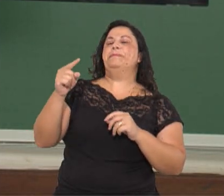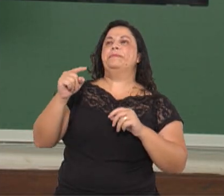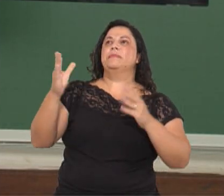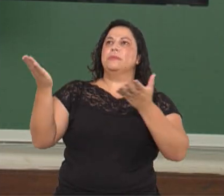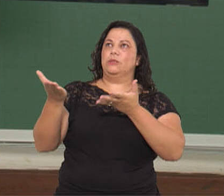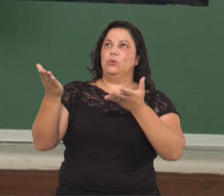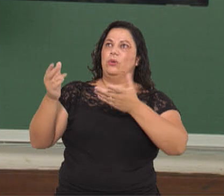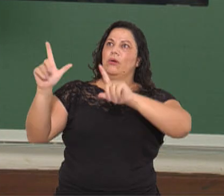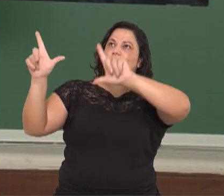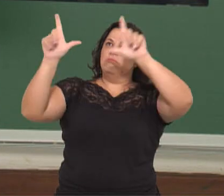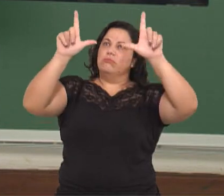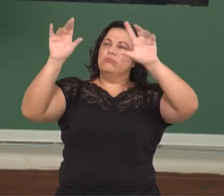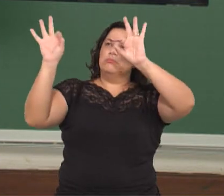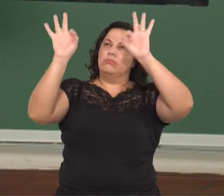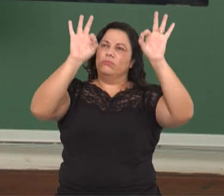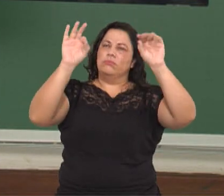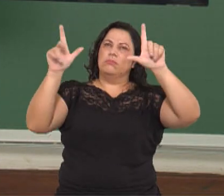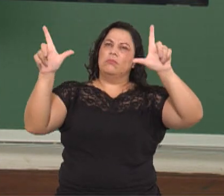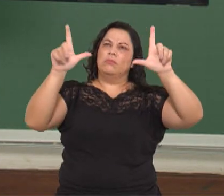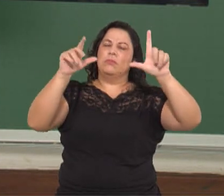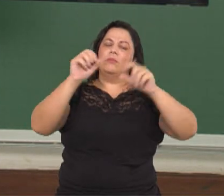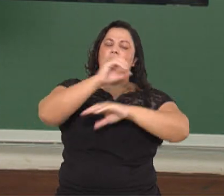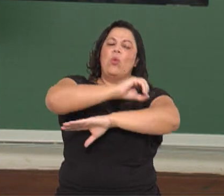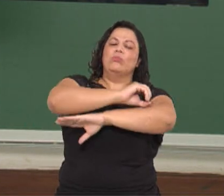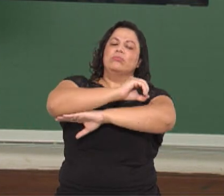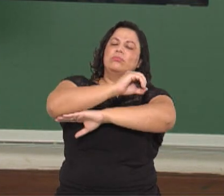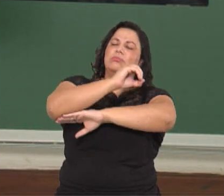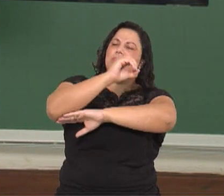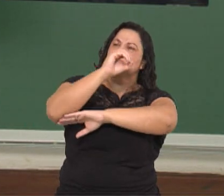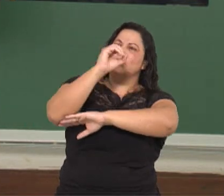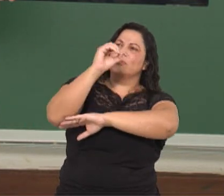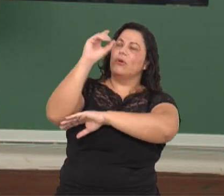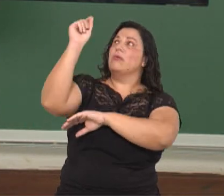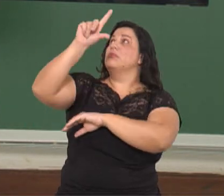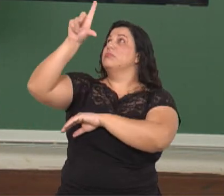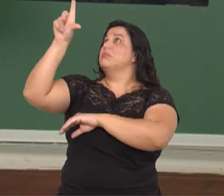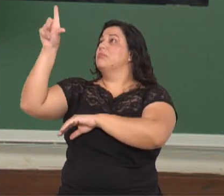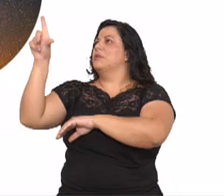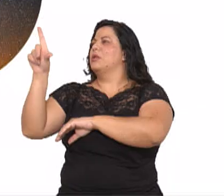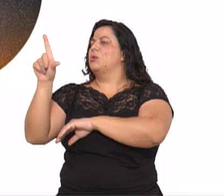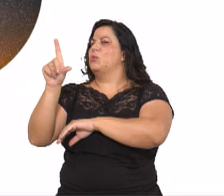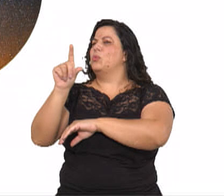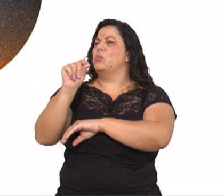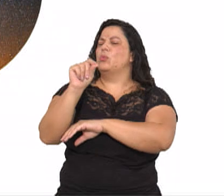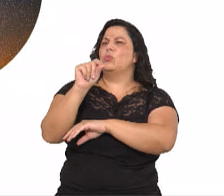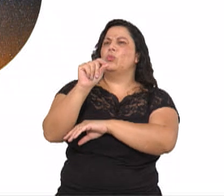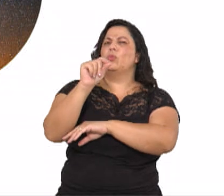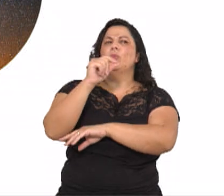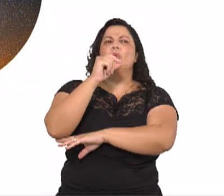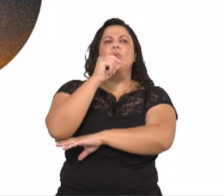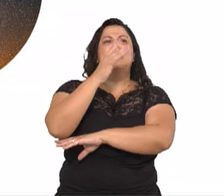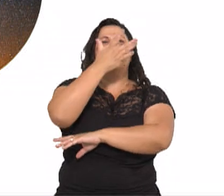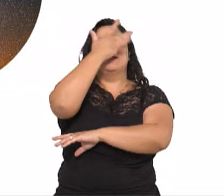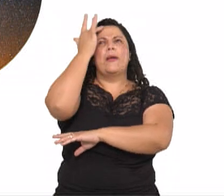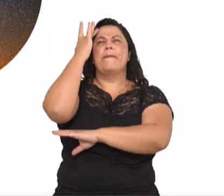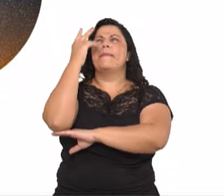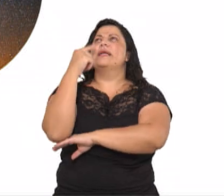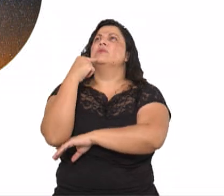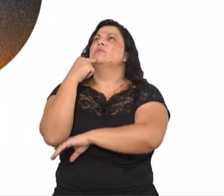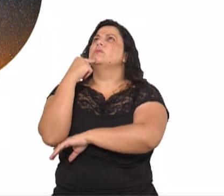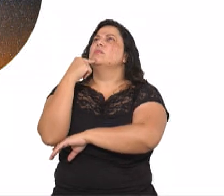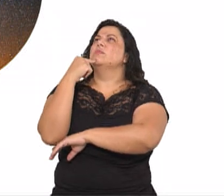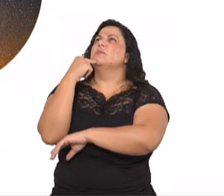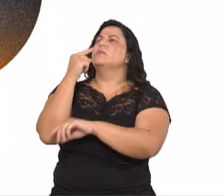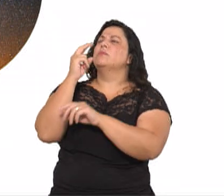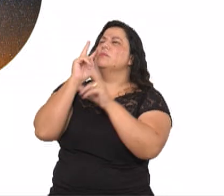um sol pela manhã, a lua, uma pessoa observando. Então, são situações do nosso cotidiano.